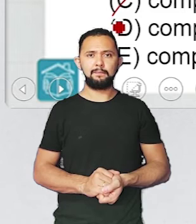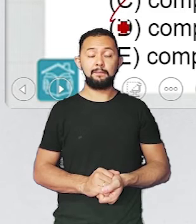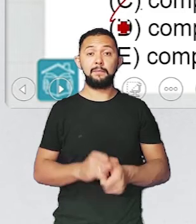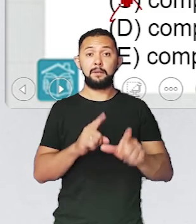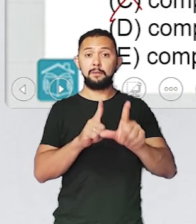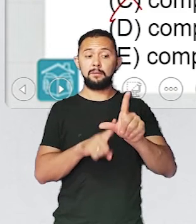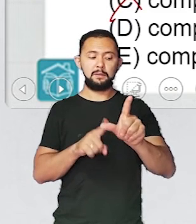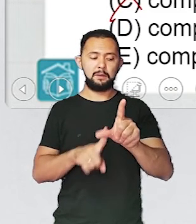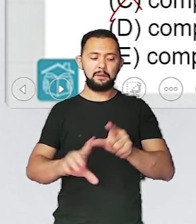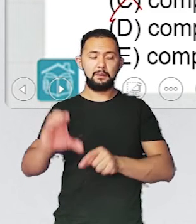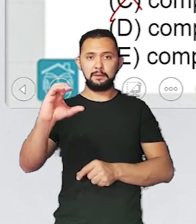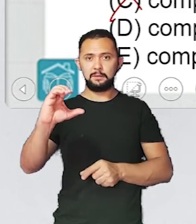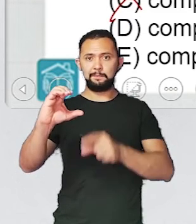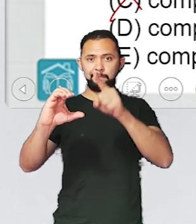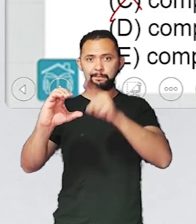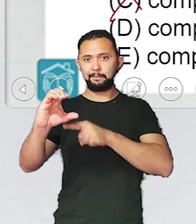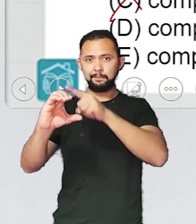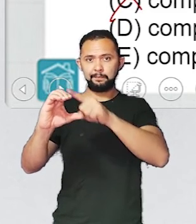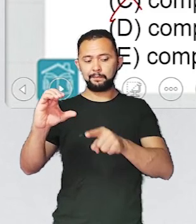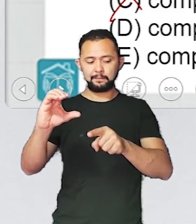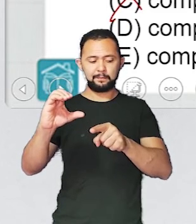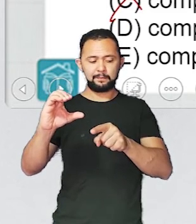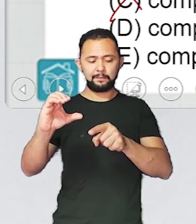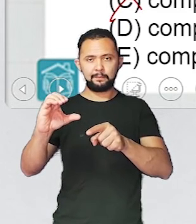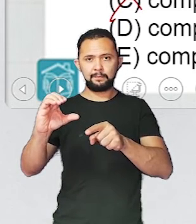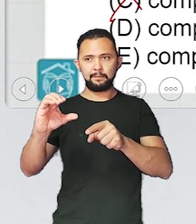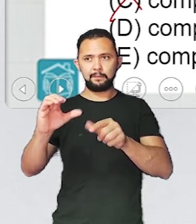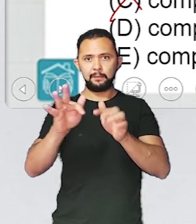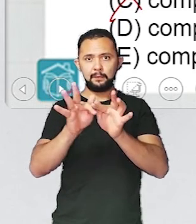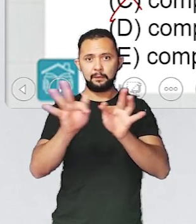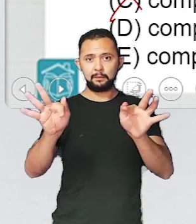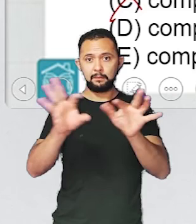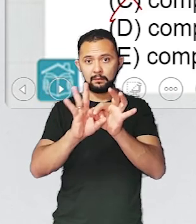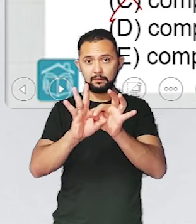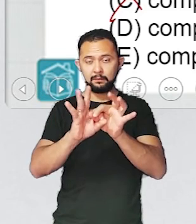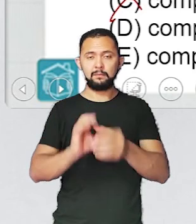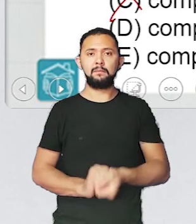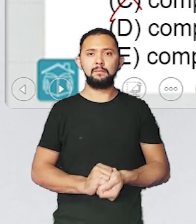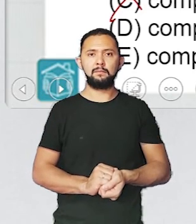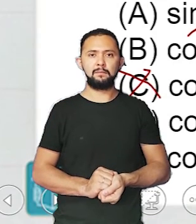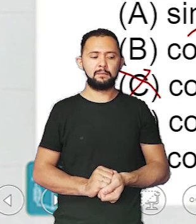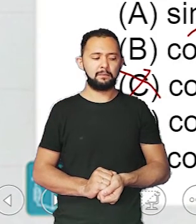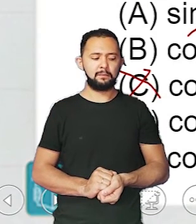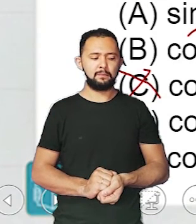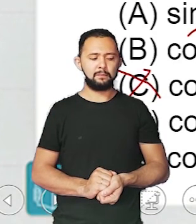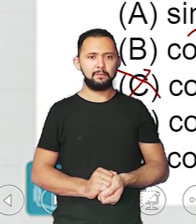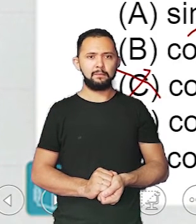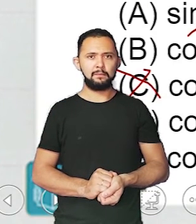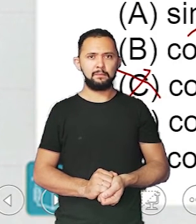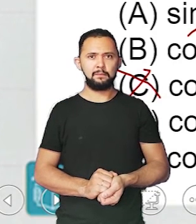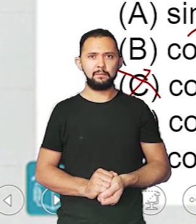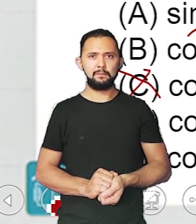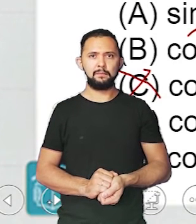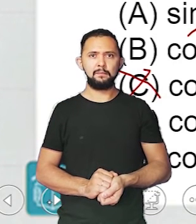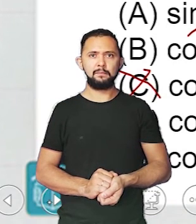letra C, subordinação, período composto por subordinação, ok? Coordenação também é uma aula que